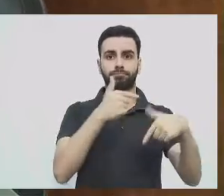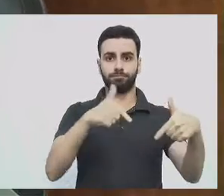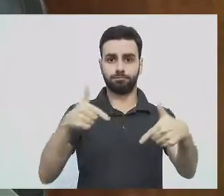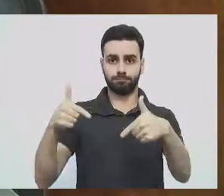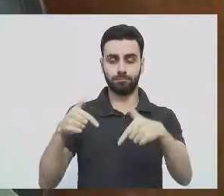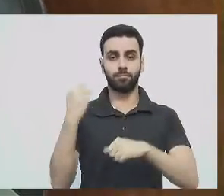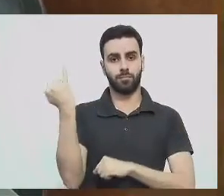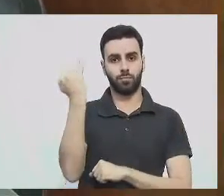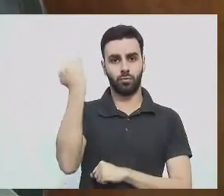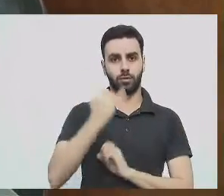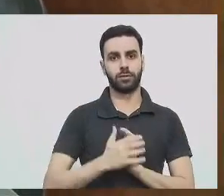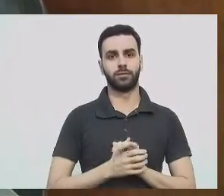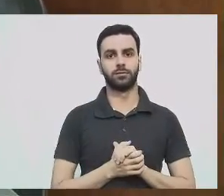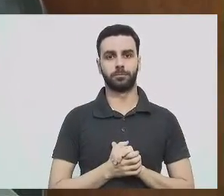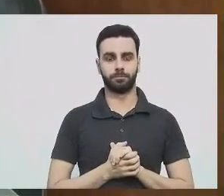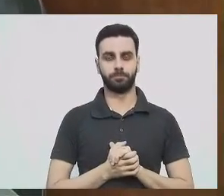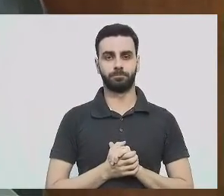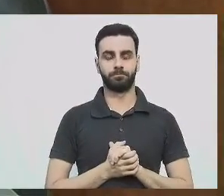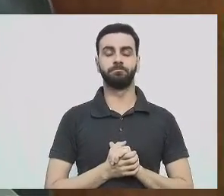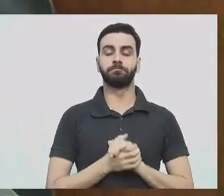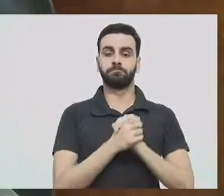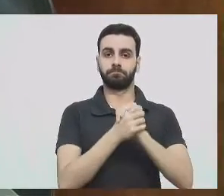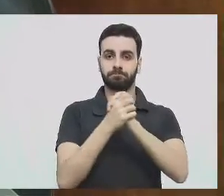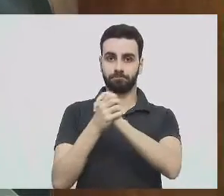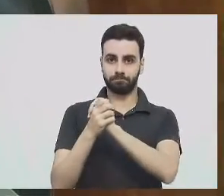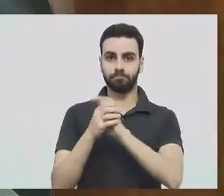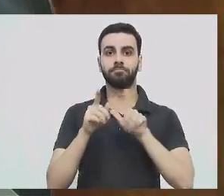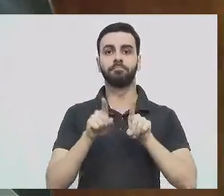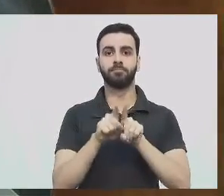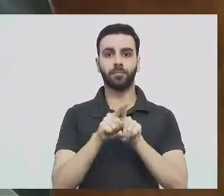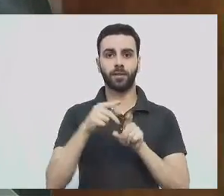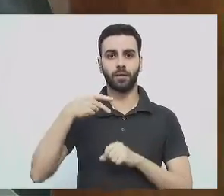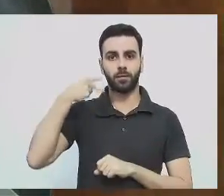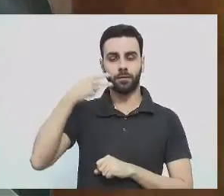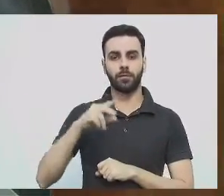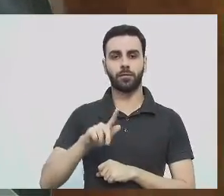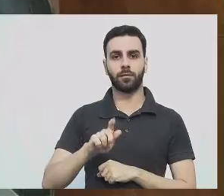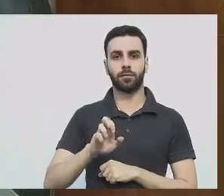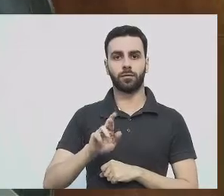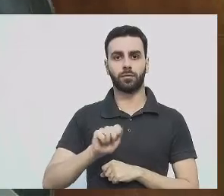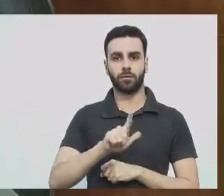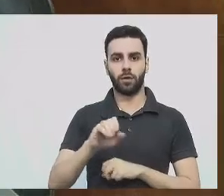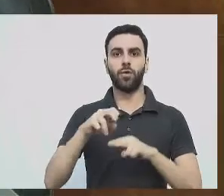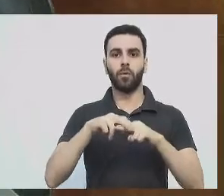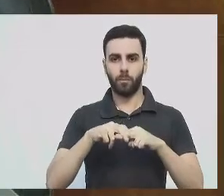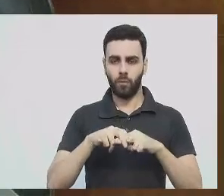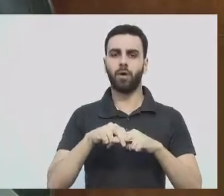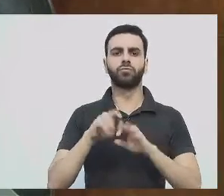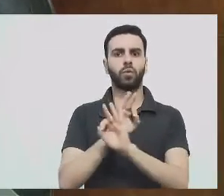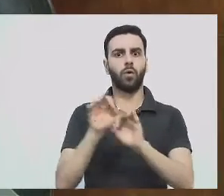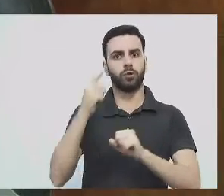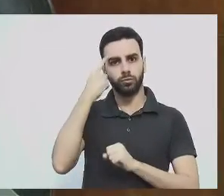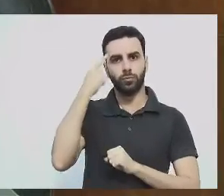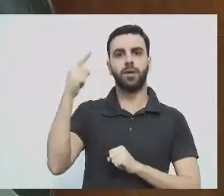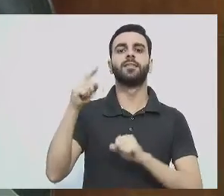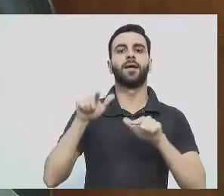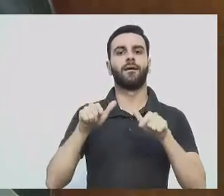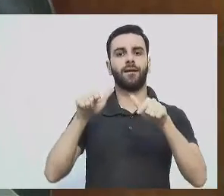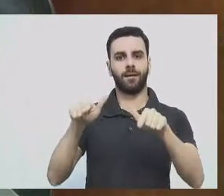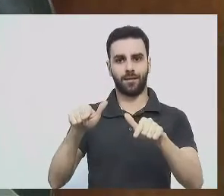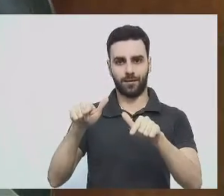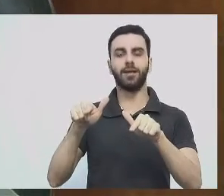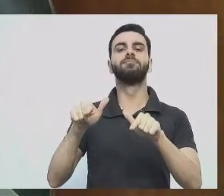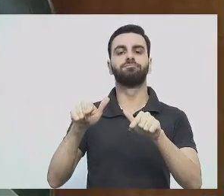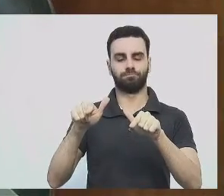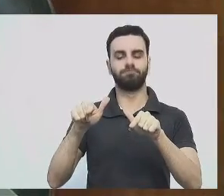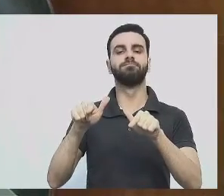cidade, que é muito importante. Saudar e cumprimentar o companheiro, o vereador Geraldão, pela homenagem, parabéns, viu, Geraldão? Muito boa